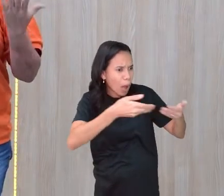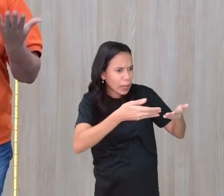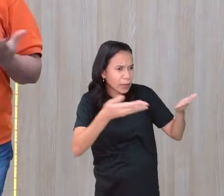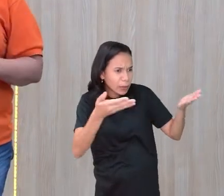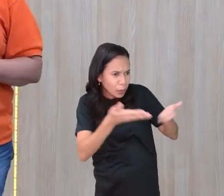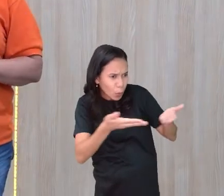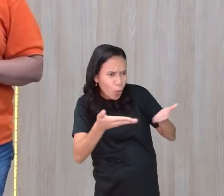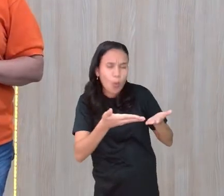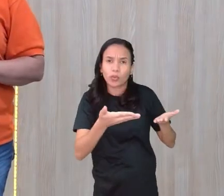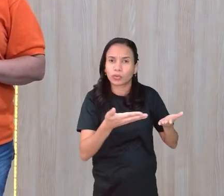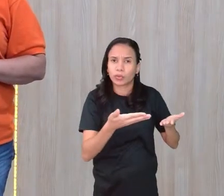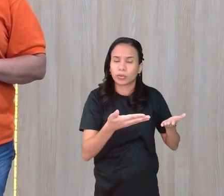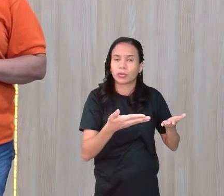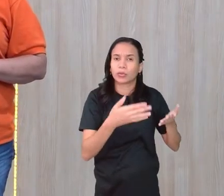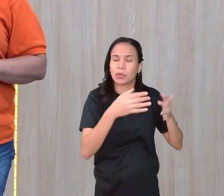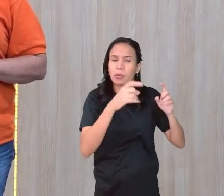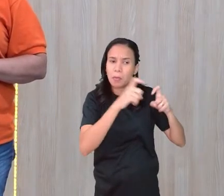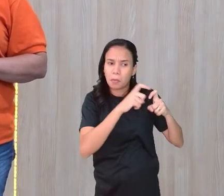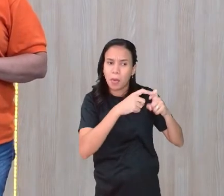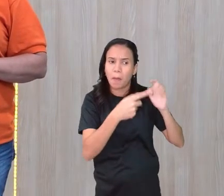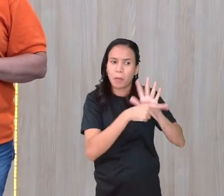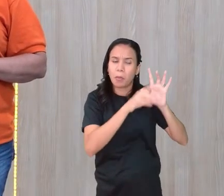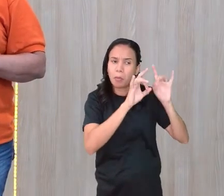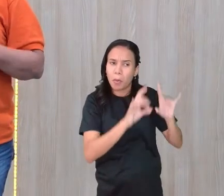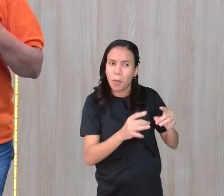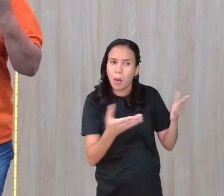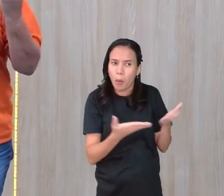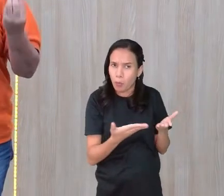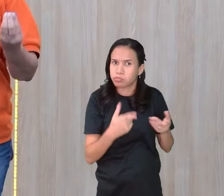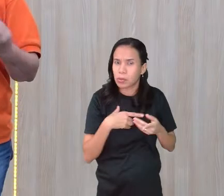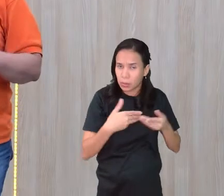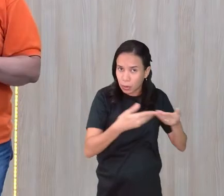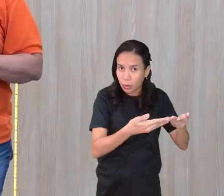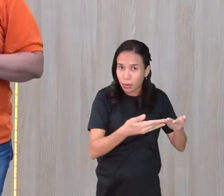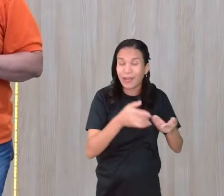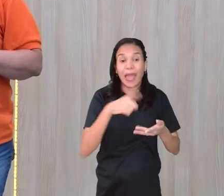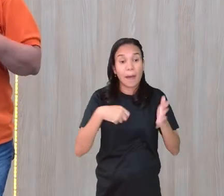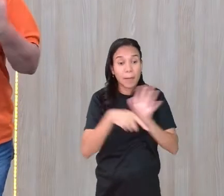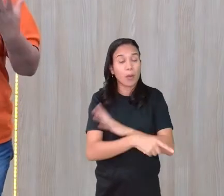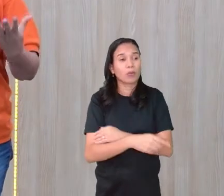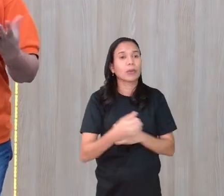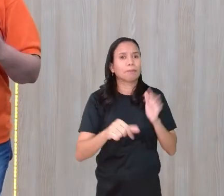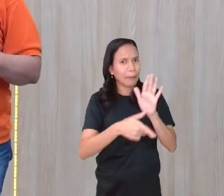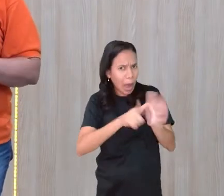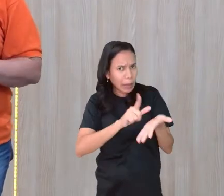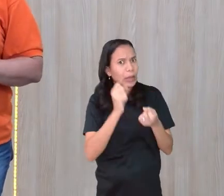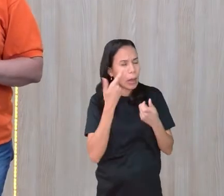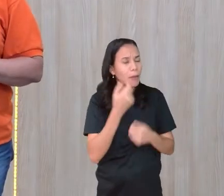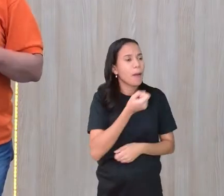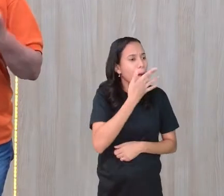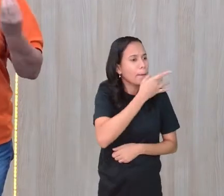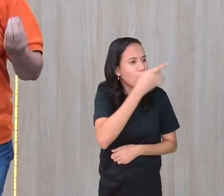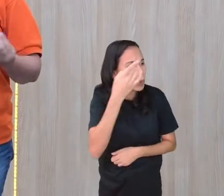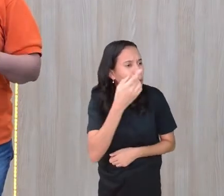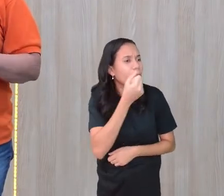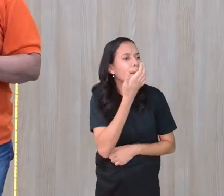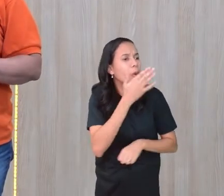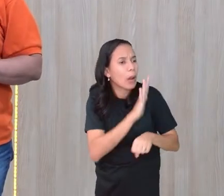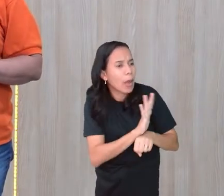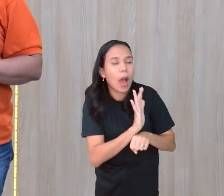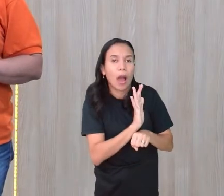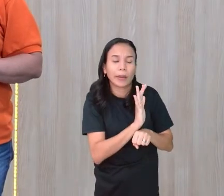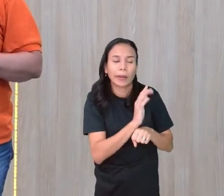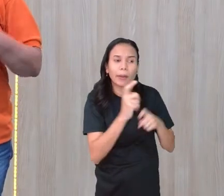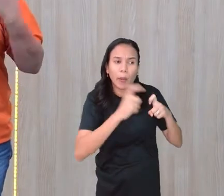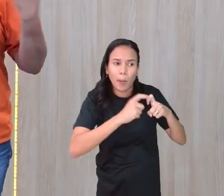for a especialidade daquele dia, né? Então, essa deve ser a pergunta: bom dia, boa tarde. O médico vai atender